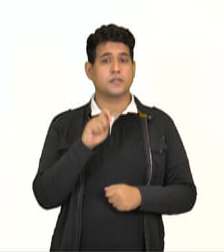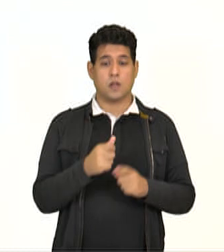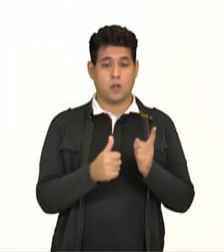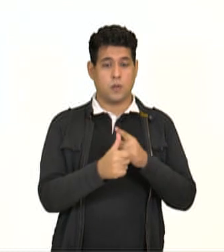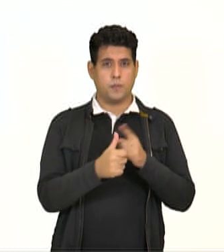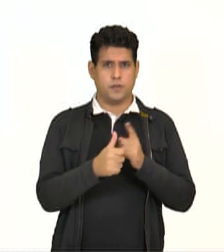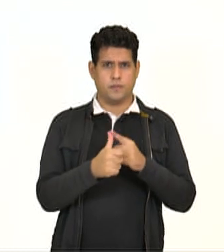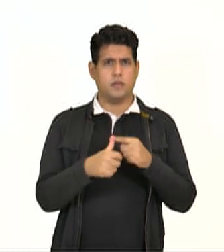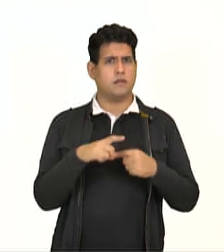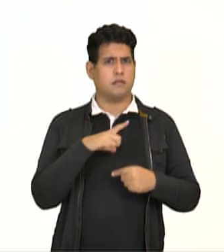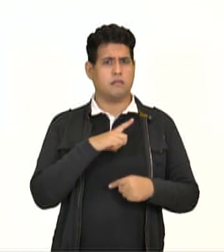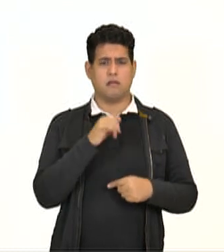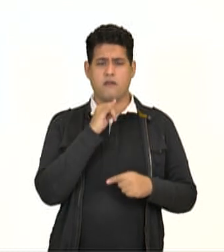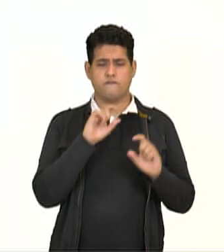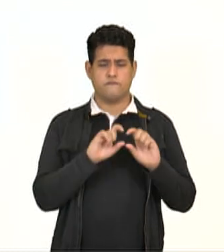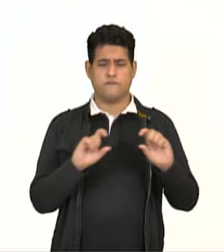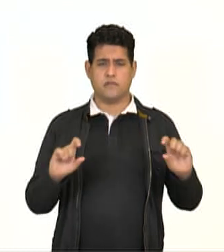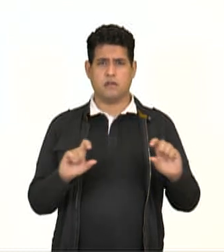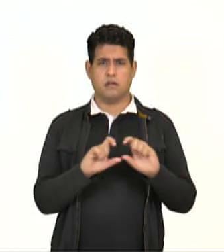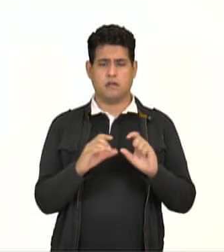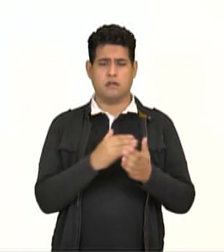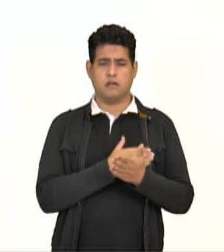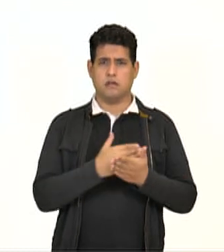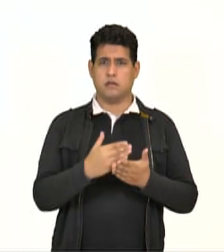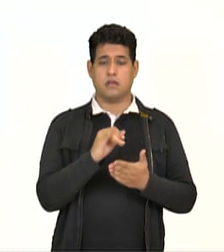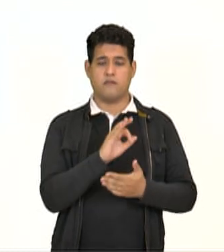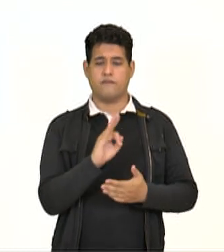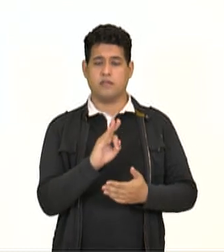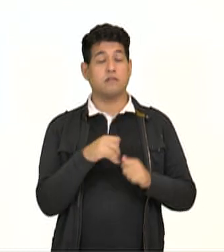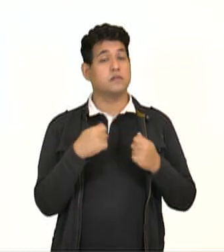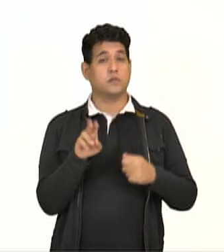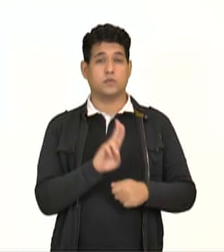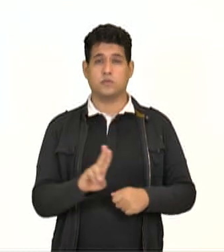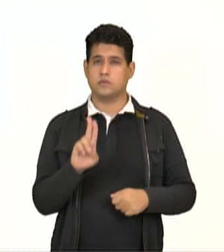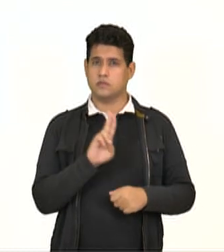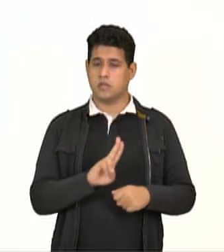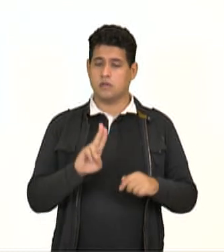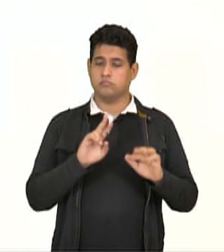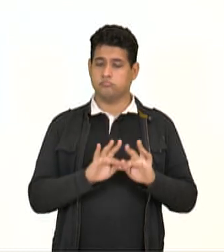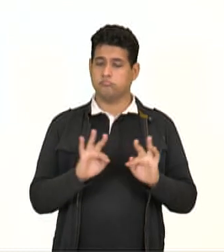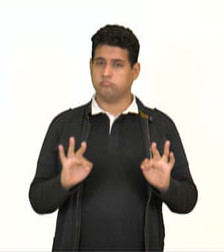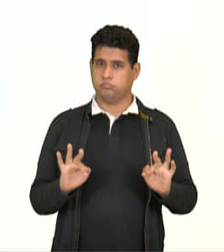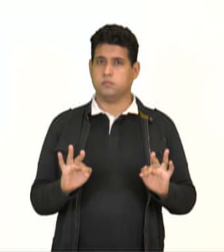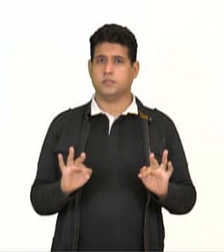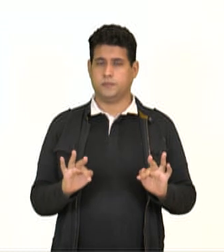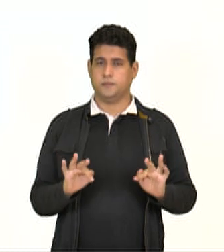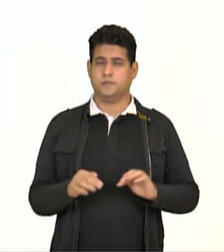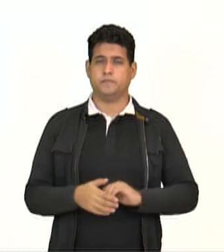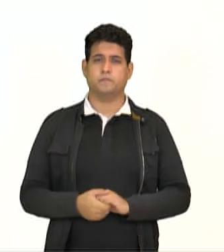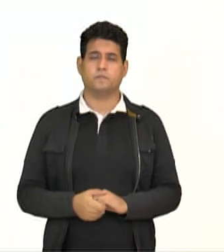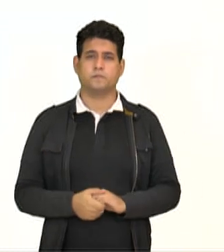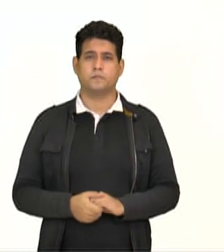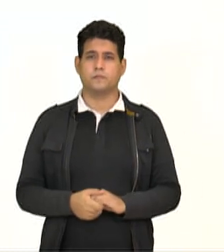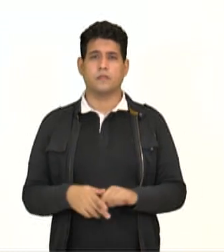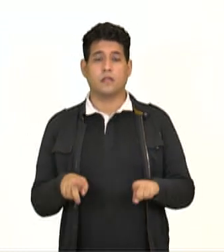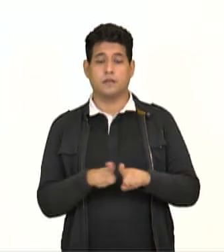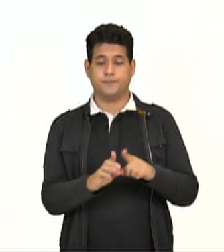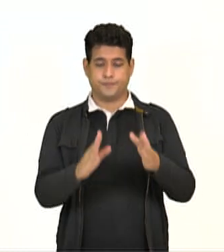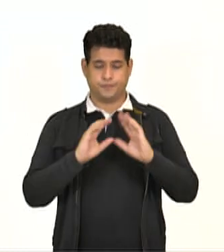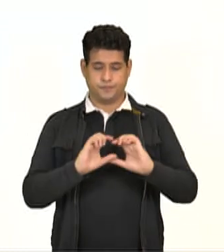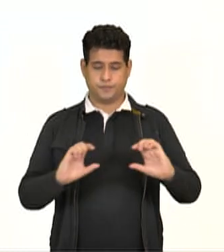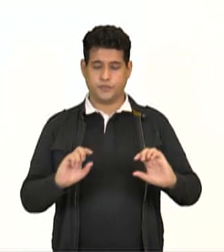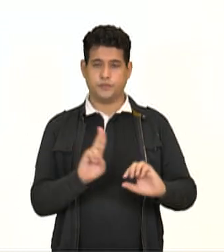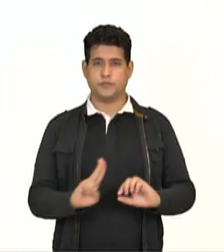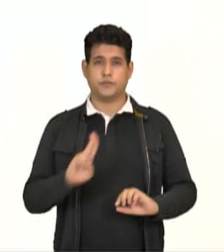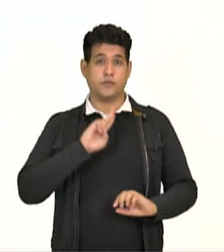verbo ali, que tem a frase começando com with, você vai usar no presente simples, né? E a de baixo no